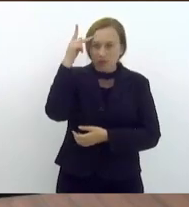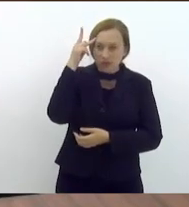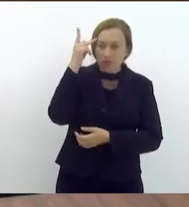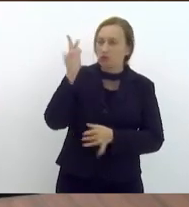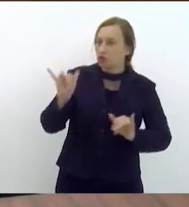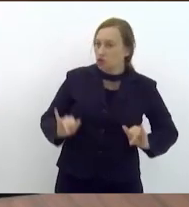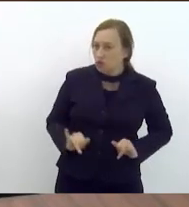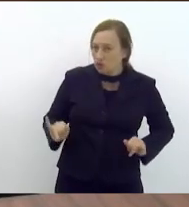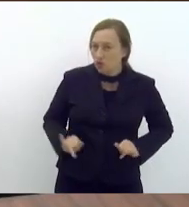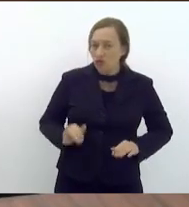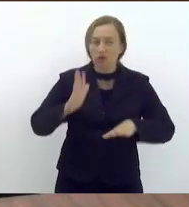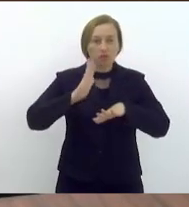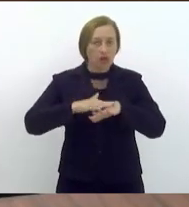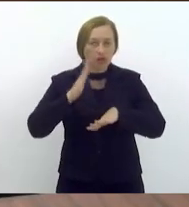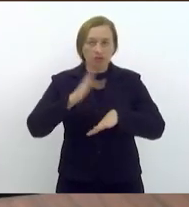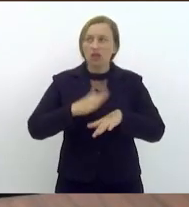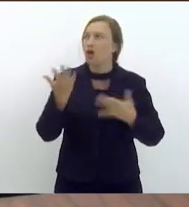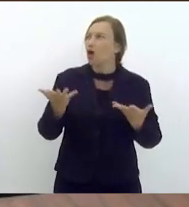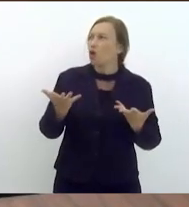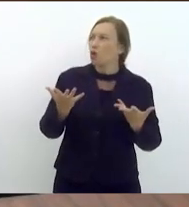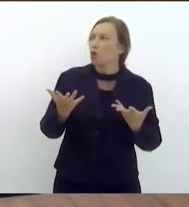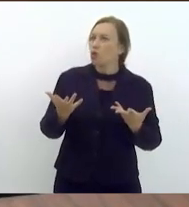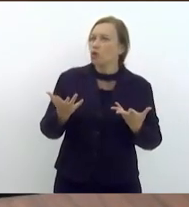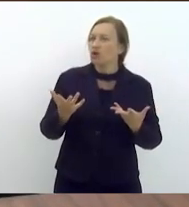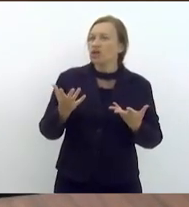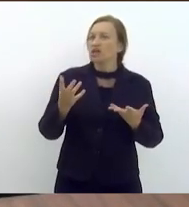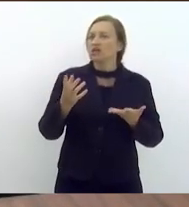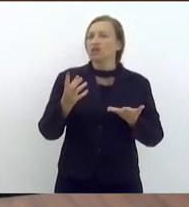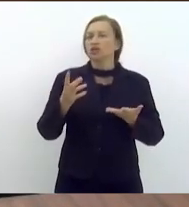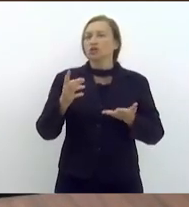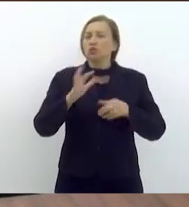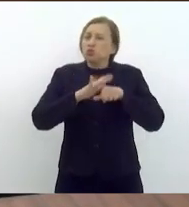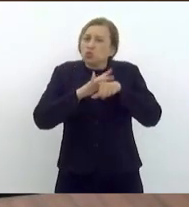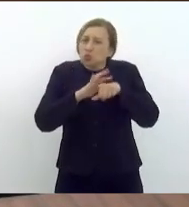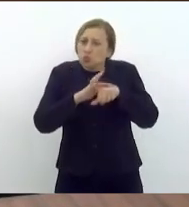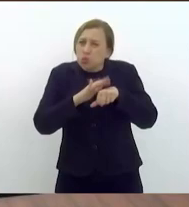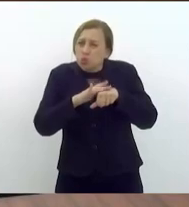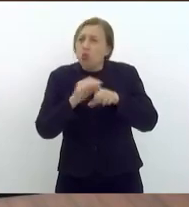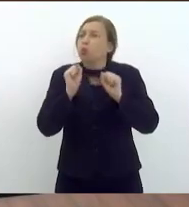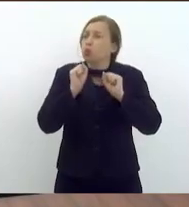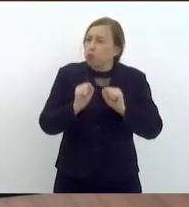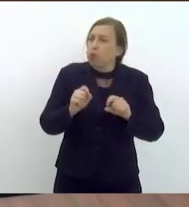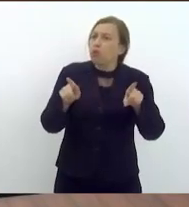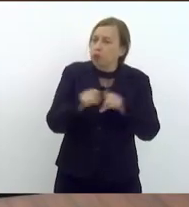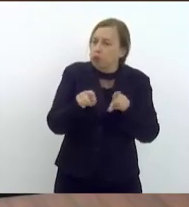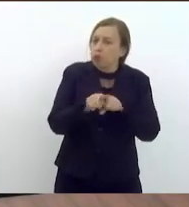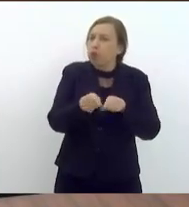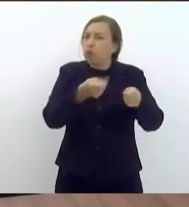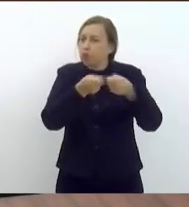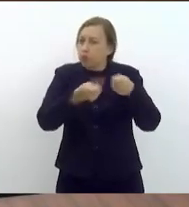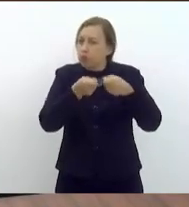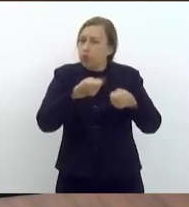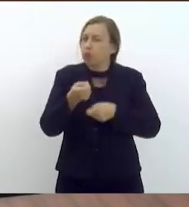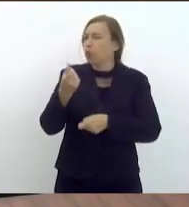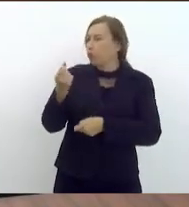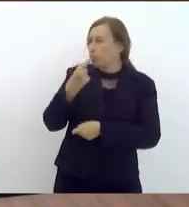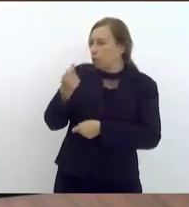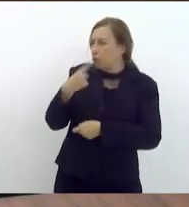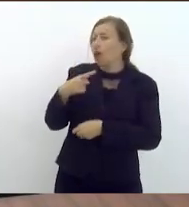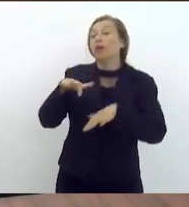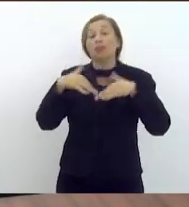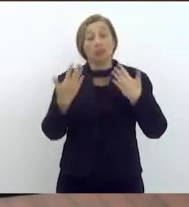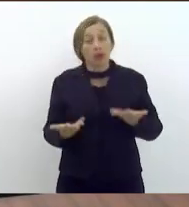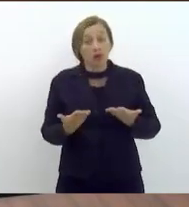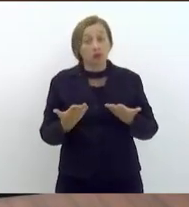sofrem cada vez mais com síndromes e doenças que podem ser também controladas através do medicamento portanto